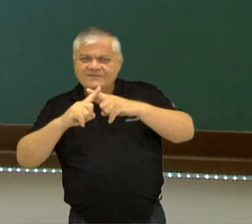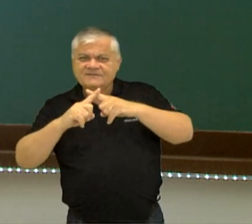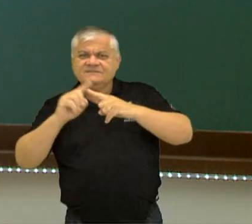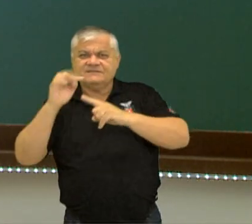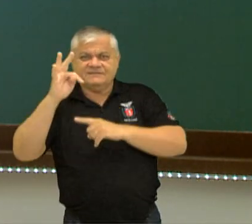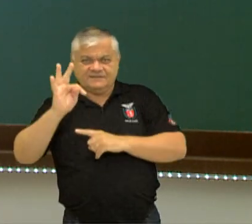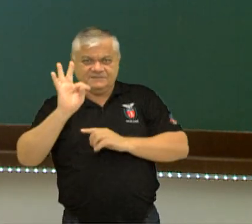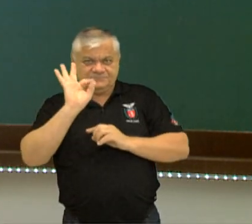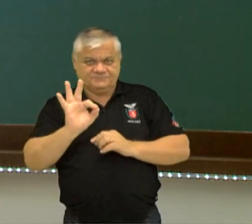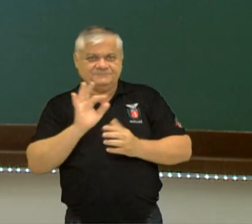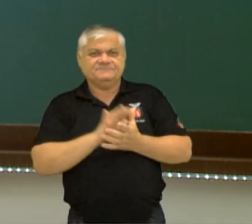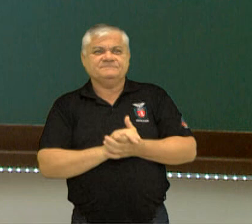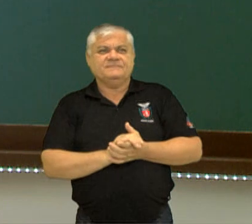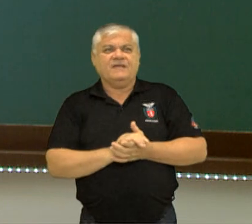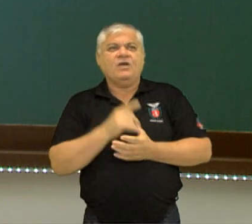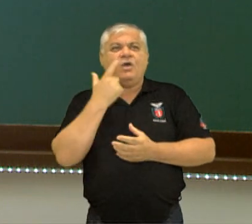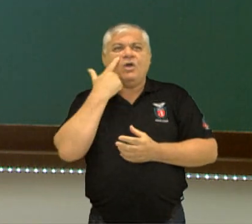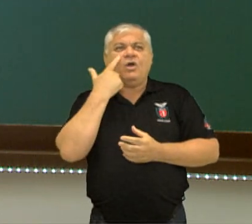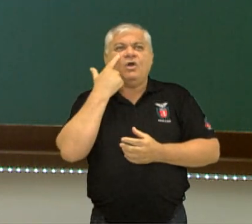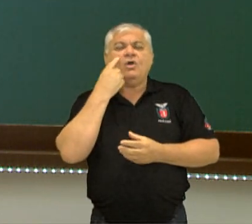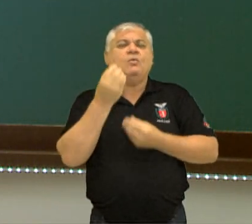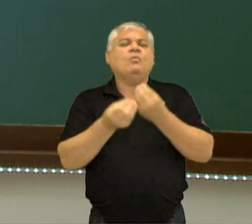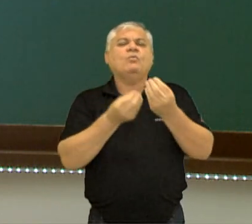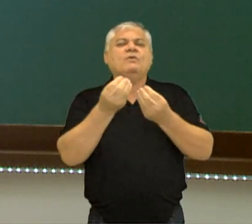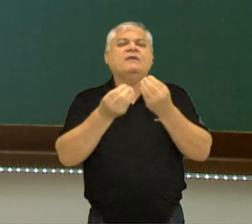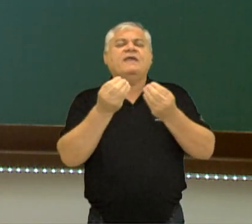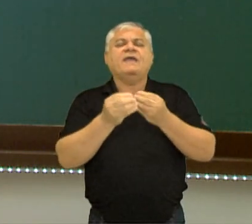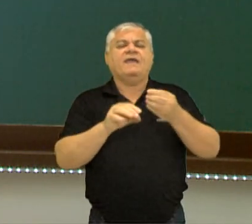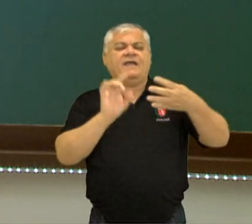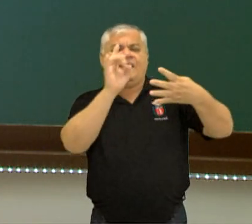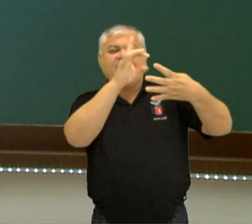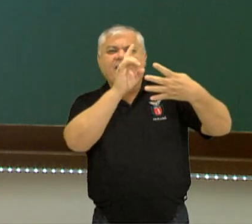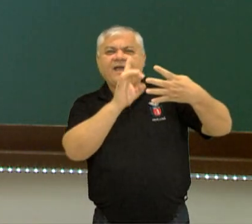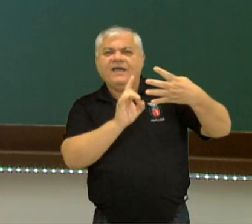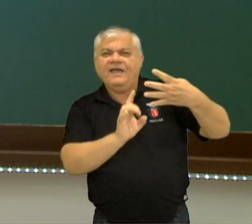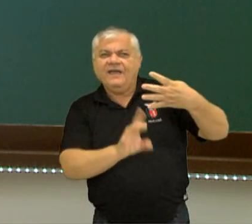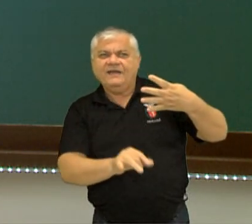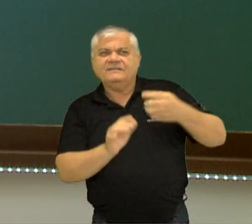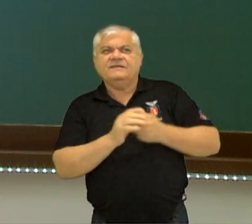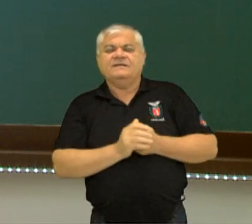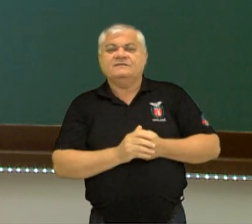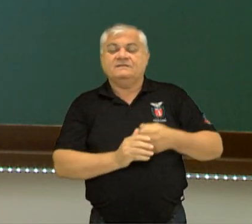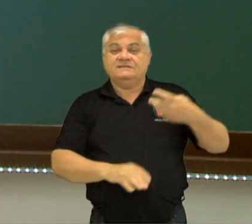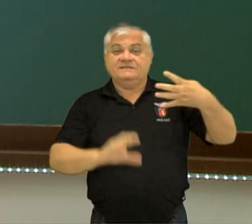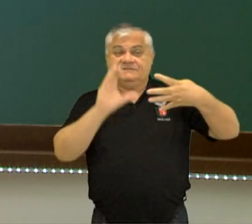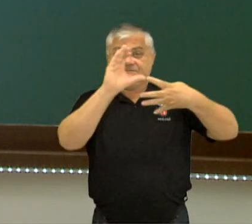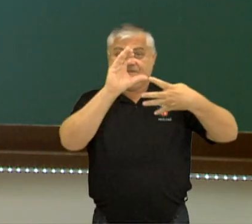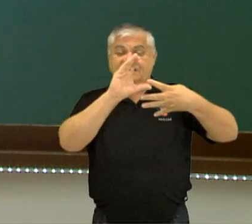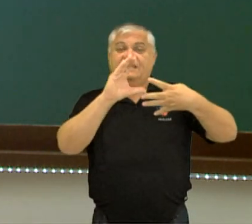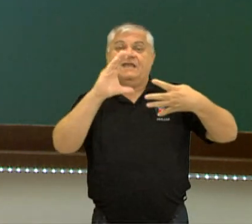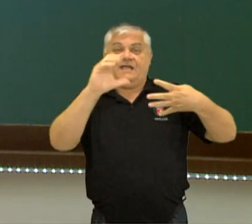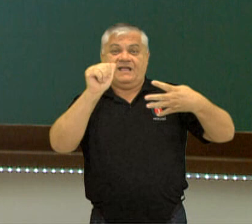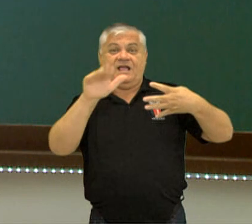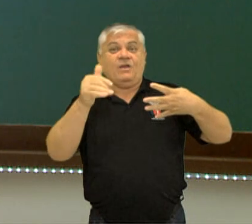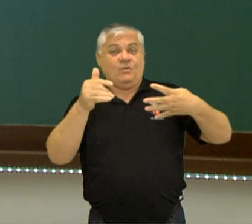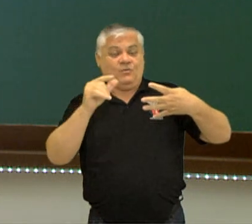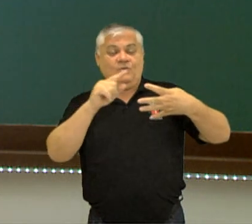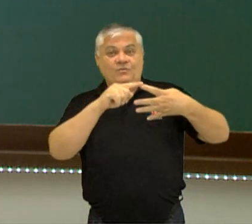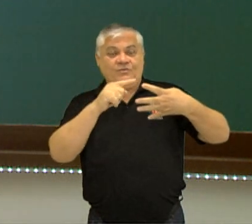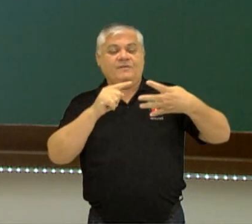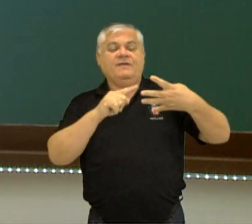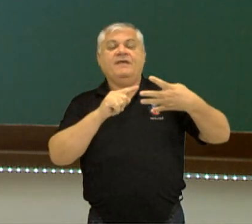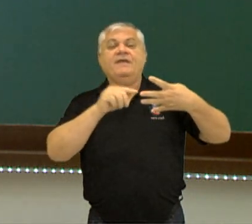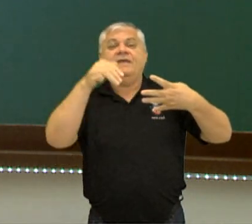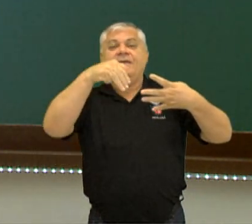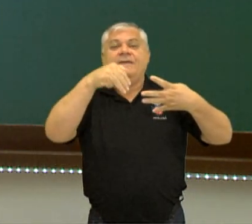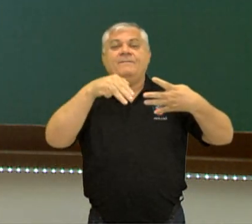eu trago para você o que é cada letra naquela equação. O seu calor específico, o